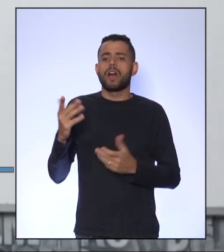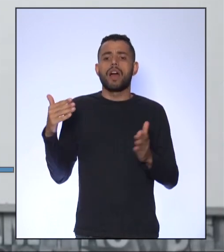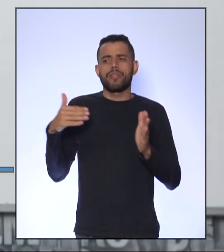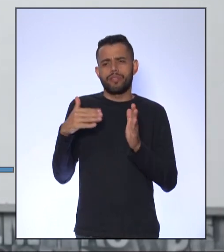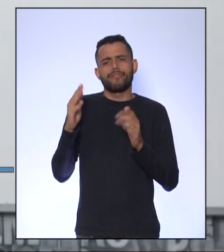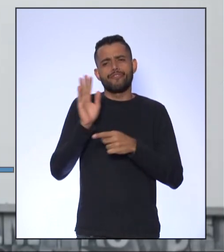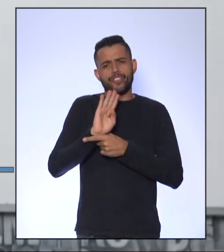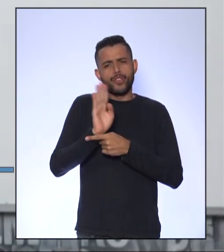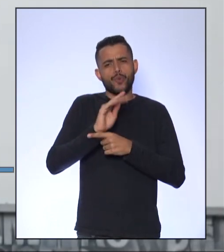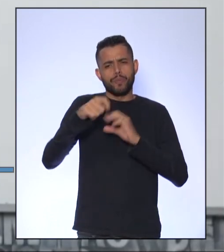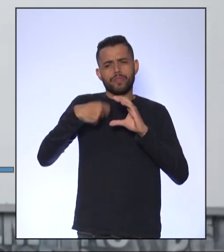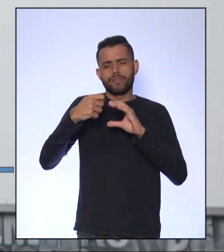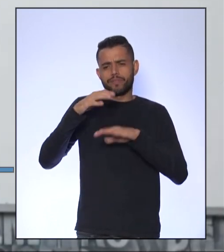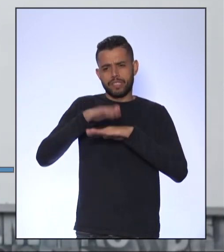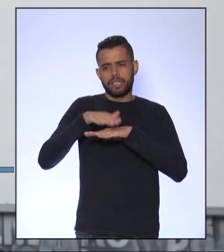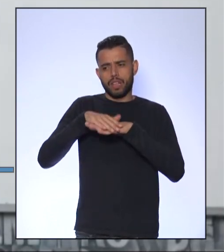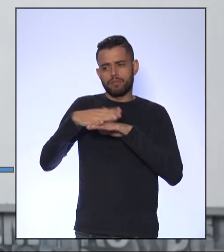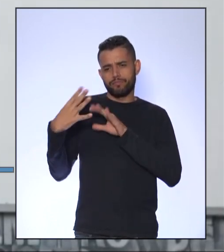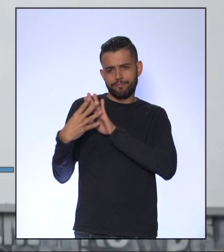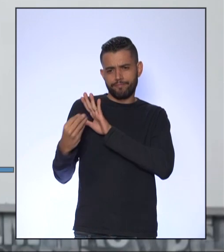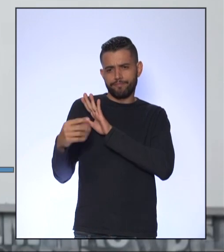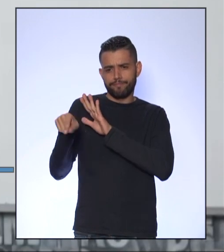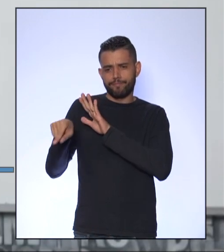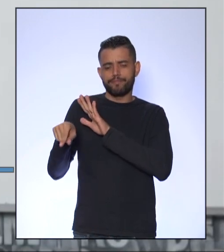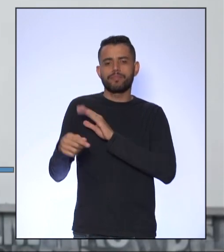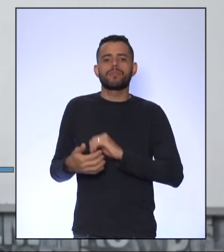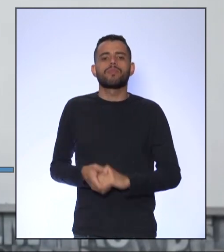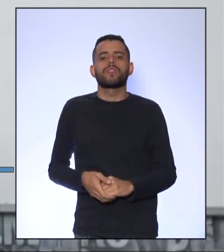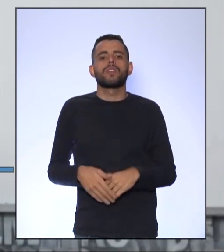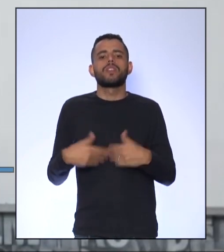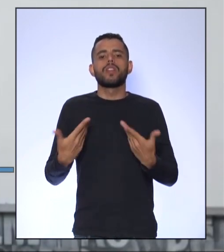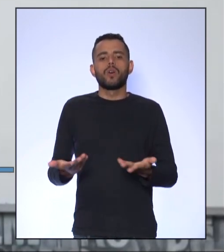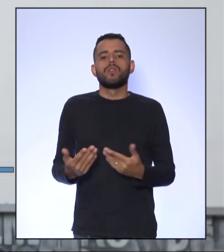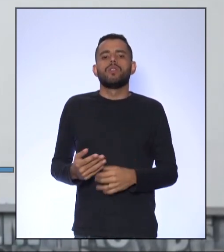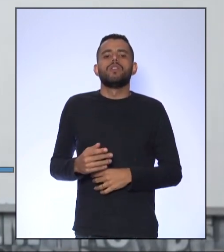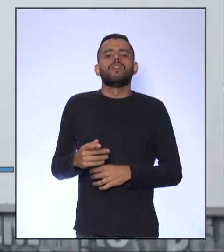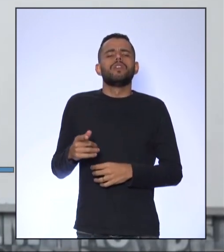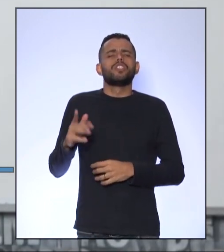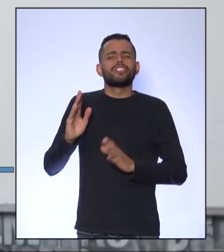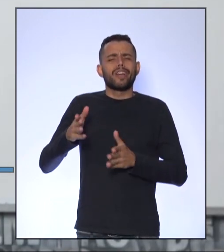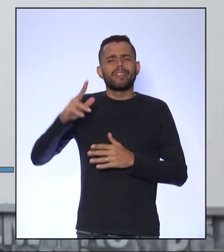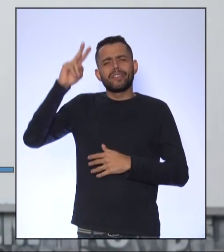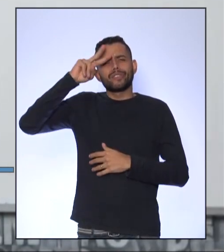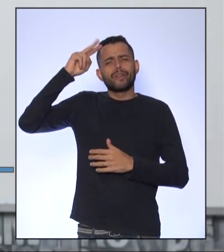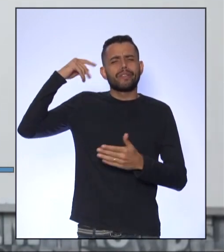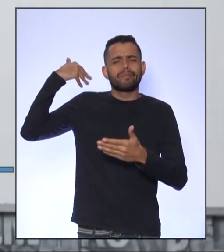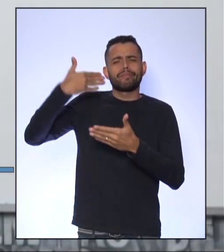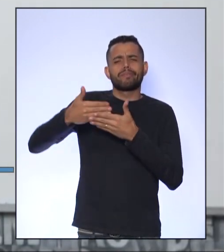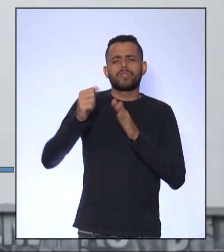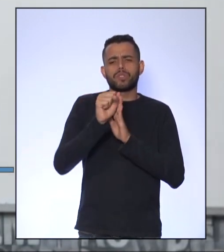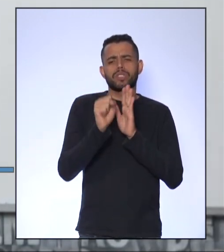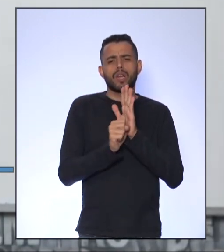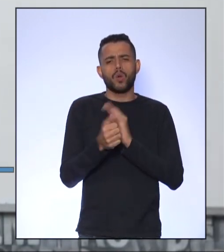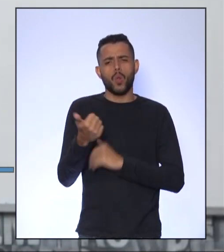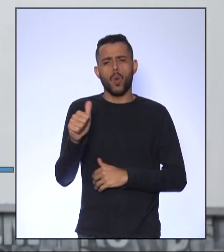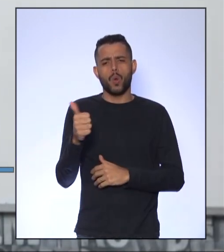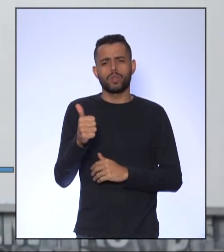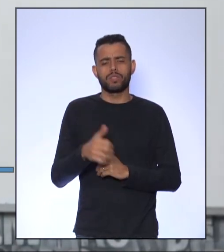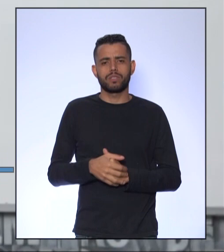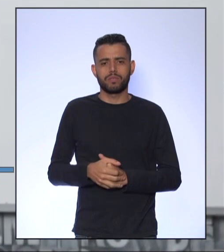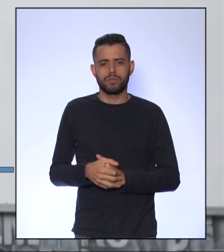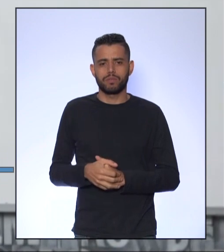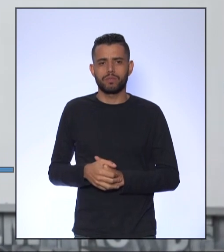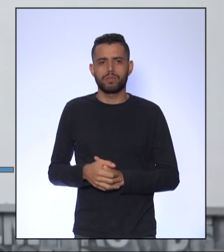os templários entram aí e perpassam pela nossa história desde o século XI, ok? Bom, vamos